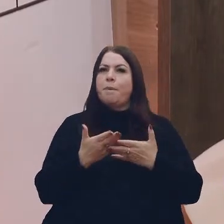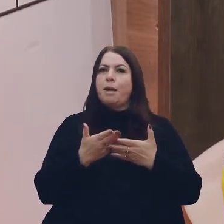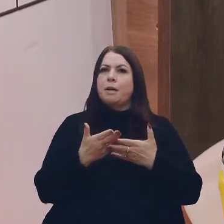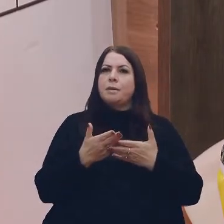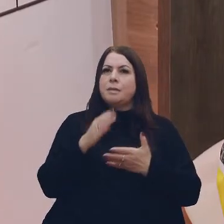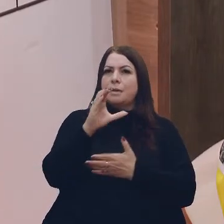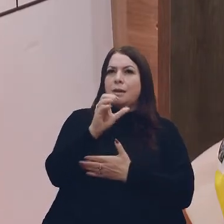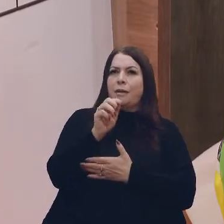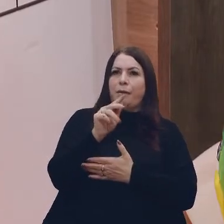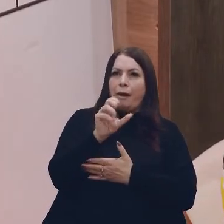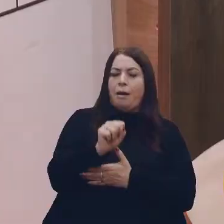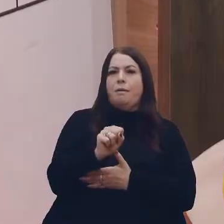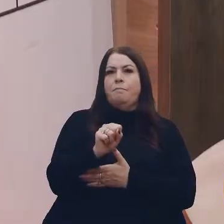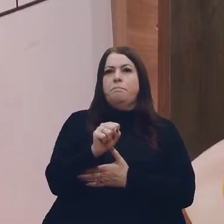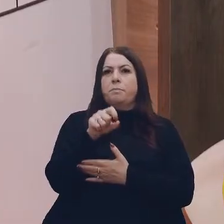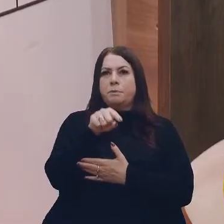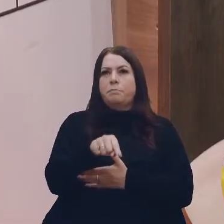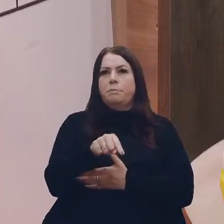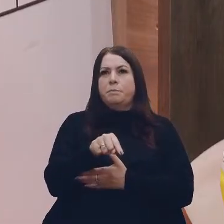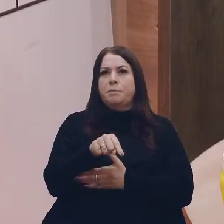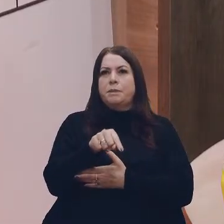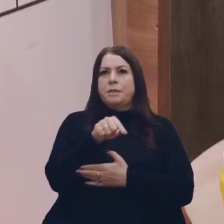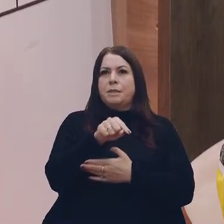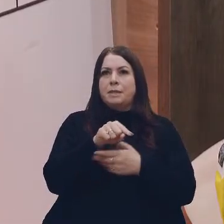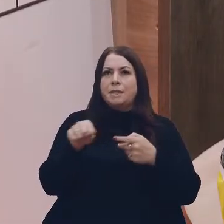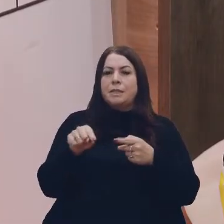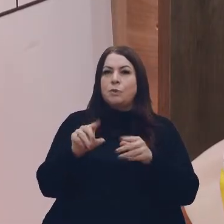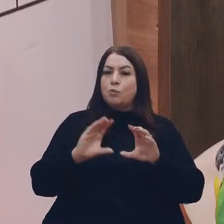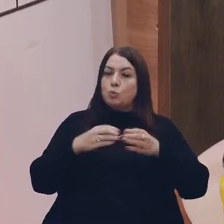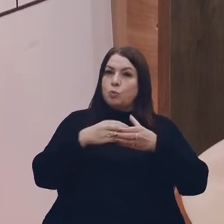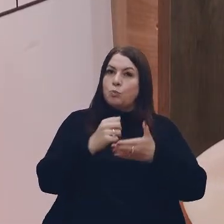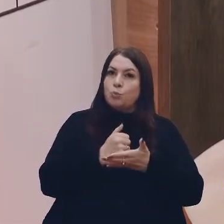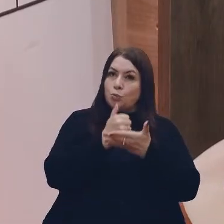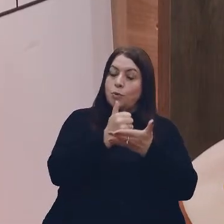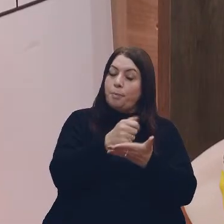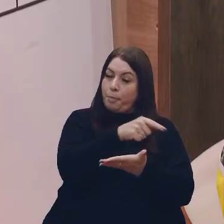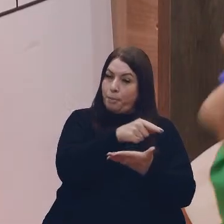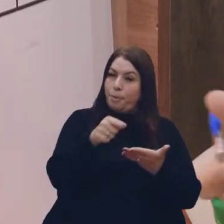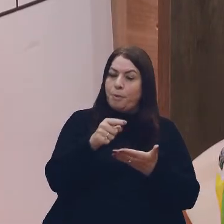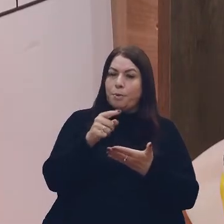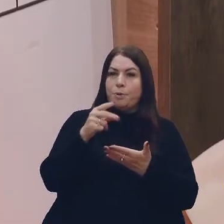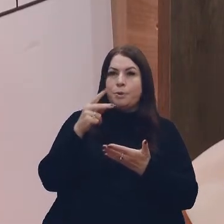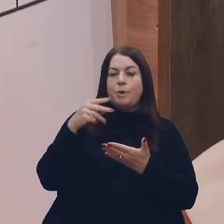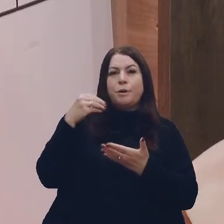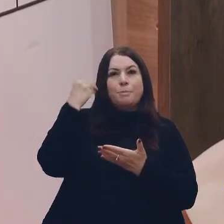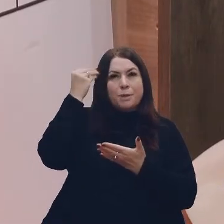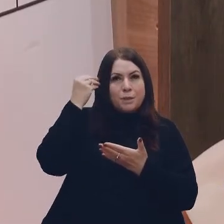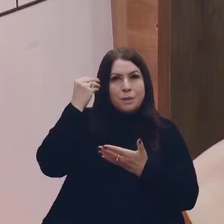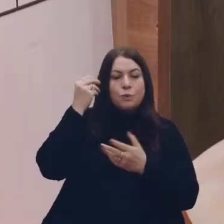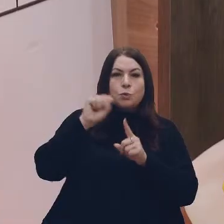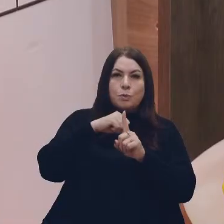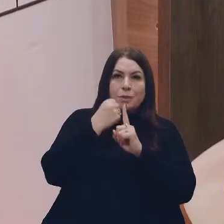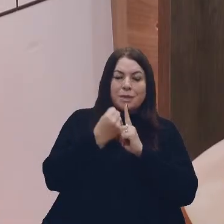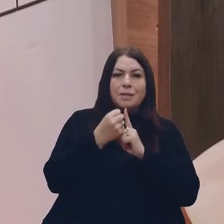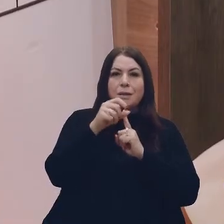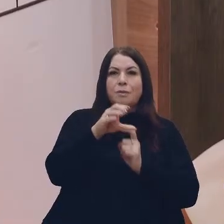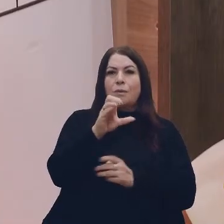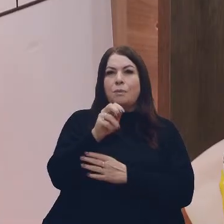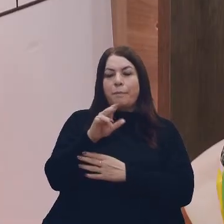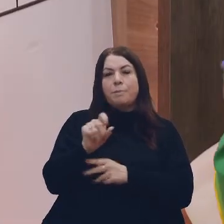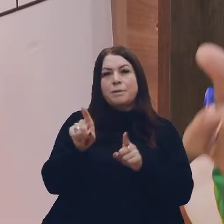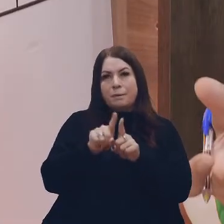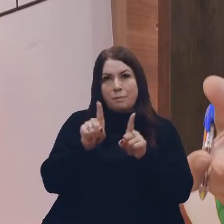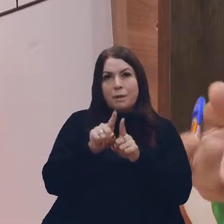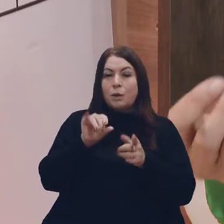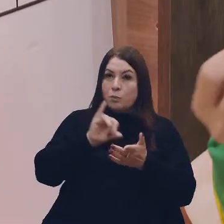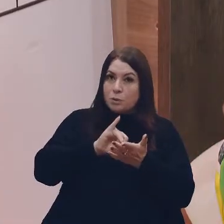nos CAPs, né, na RAPS, Rede de Apoio Psicossocial, nos CAPs, que é Centro de Apoio